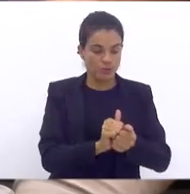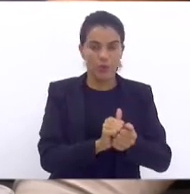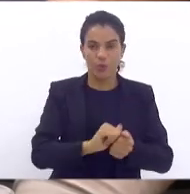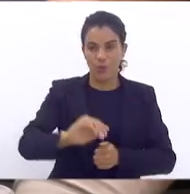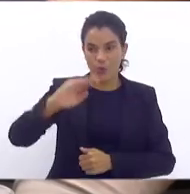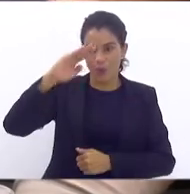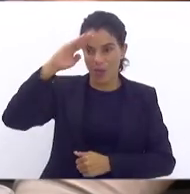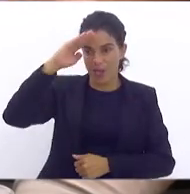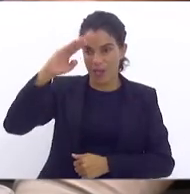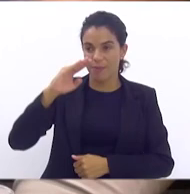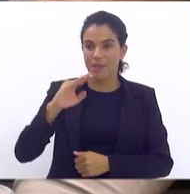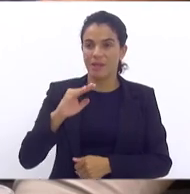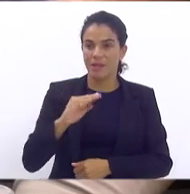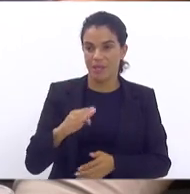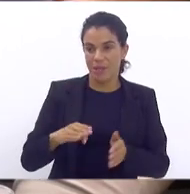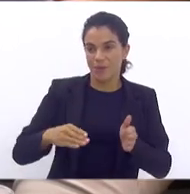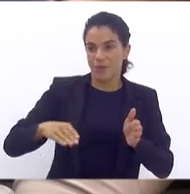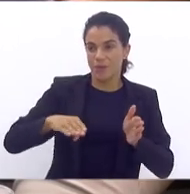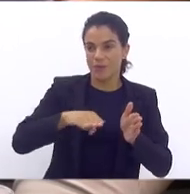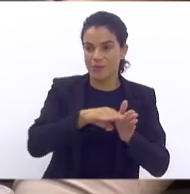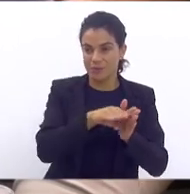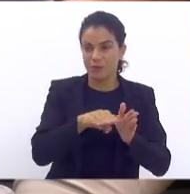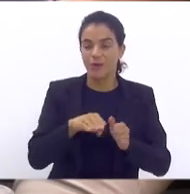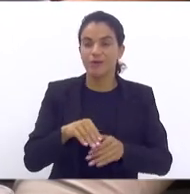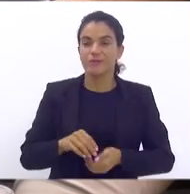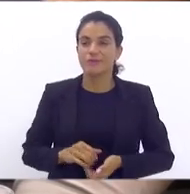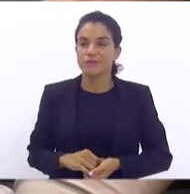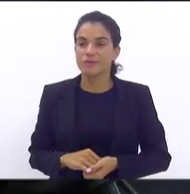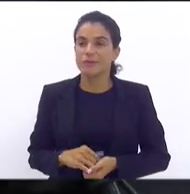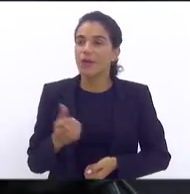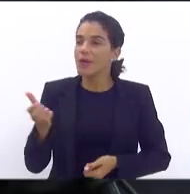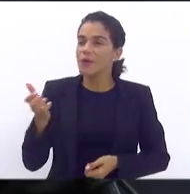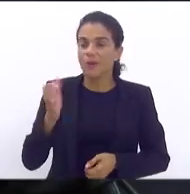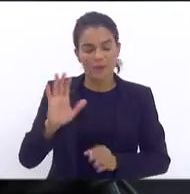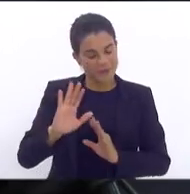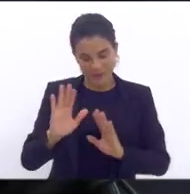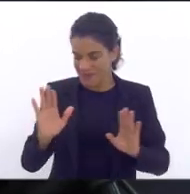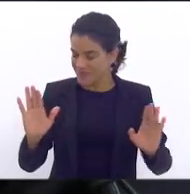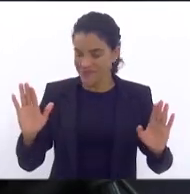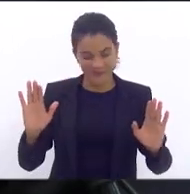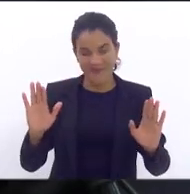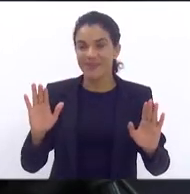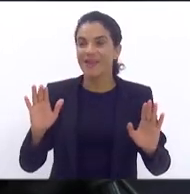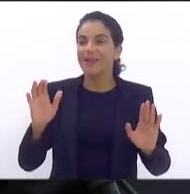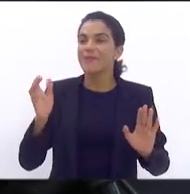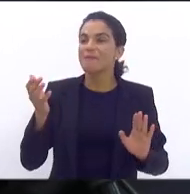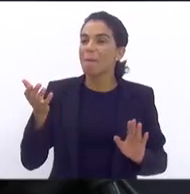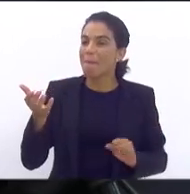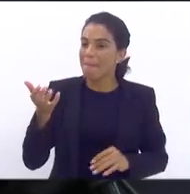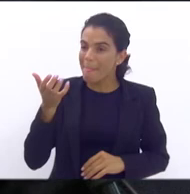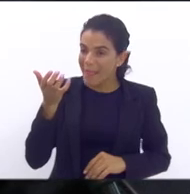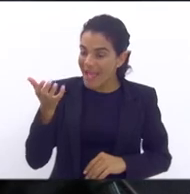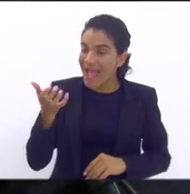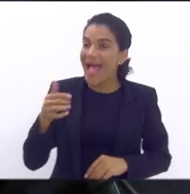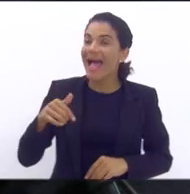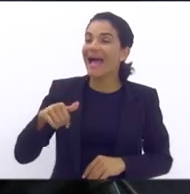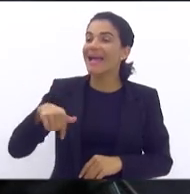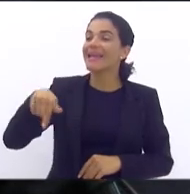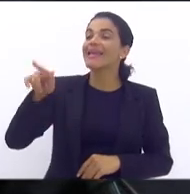de Vigilância Sanitária. Isso eu sei, mas a quem? Eu quero que saia da boca de Vossa Excelência a informação a